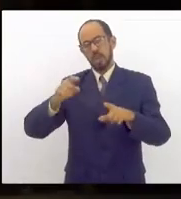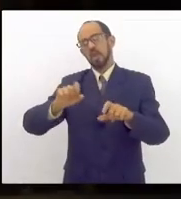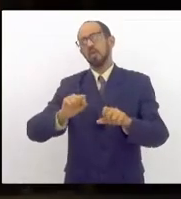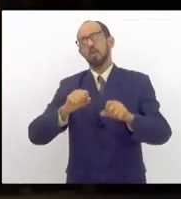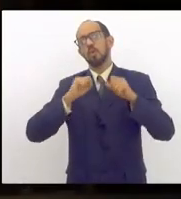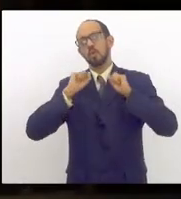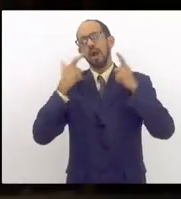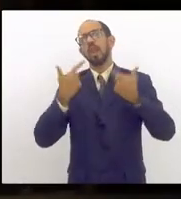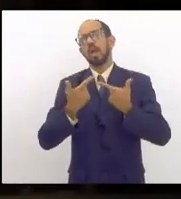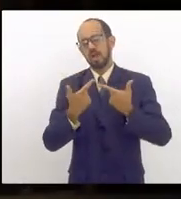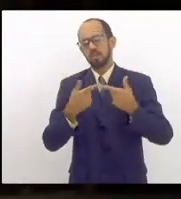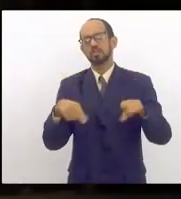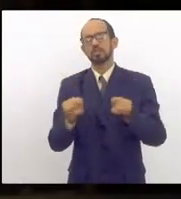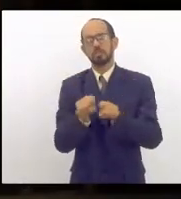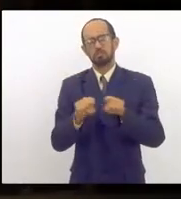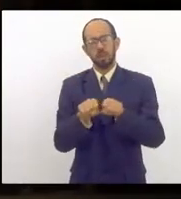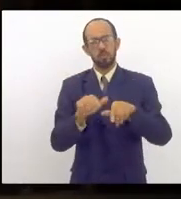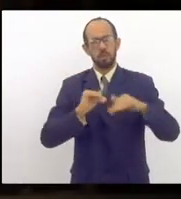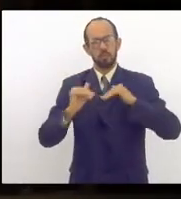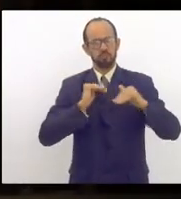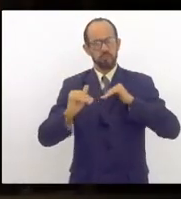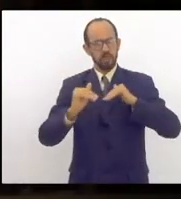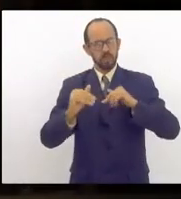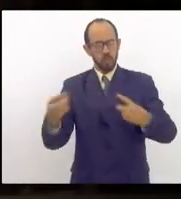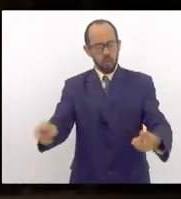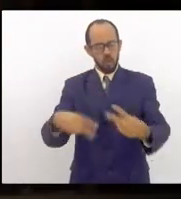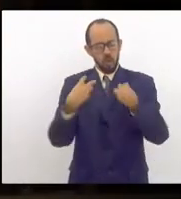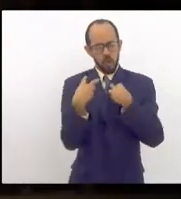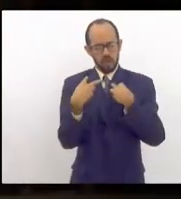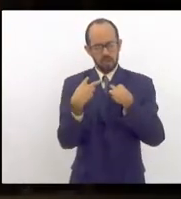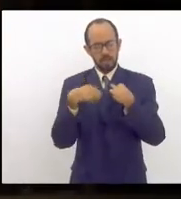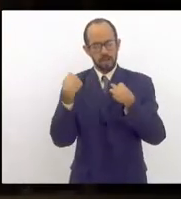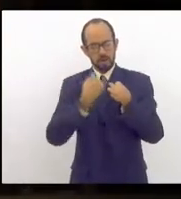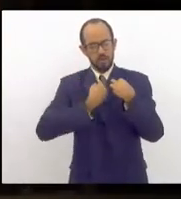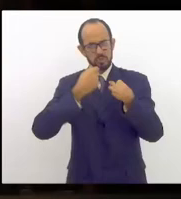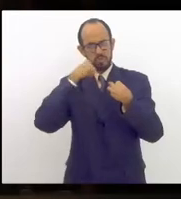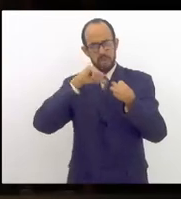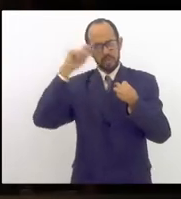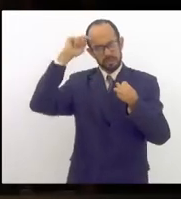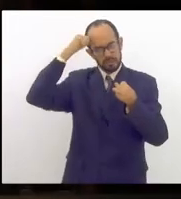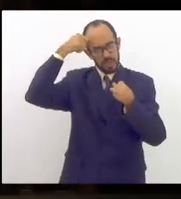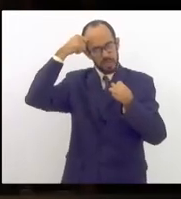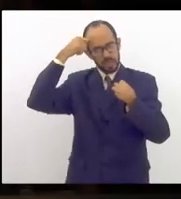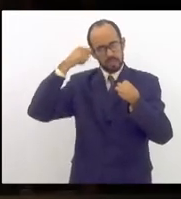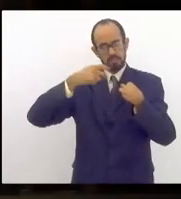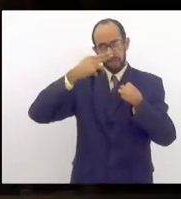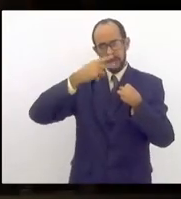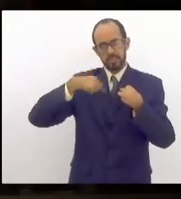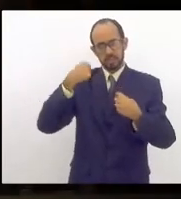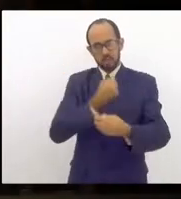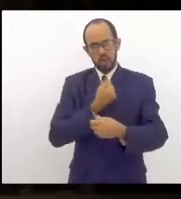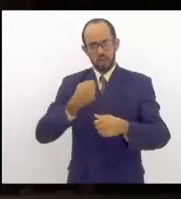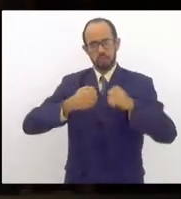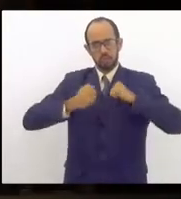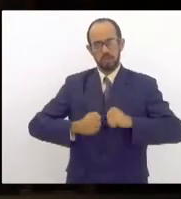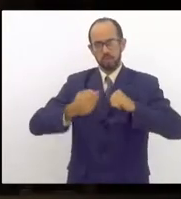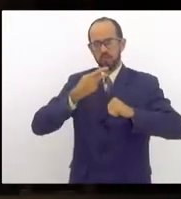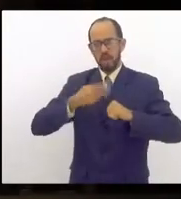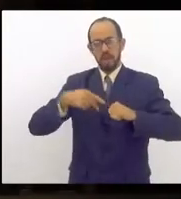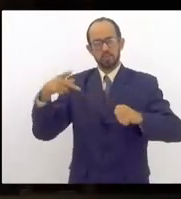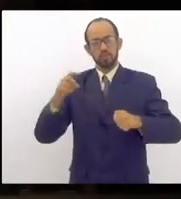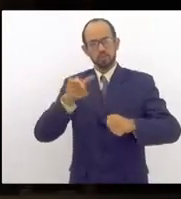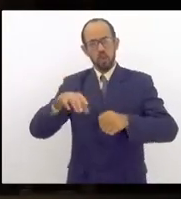o próprio movimento olha para nós mulheres e mulheres negras como se a gente só pudesse falar daquilo que é do movimento